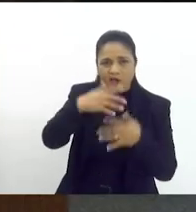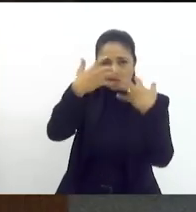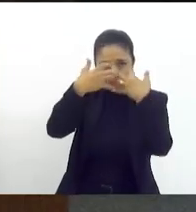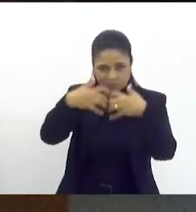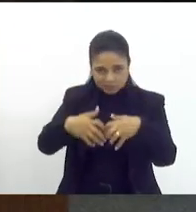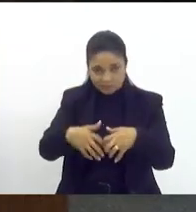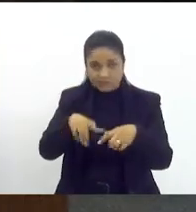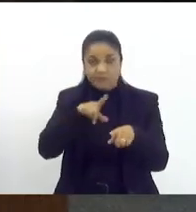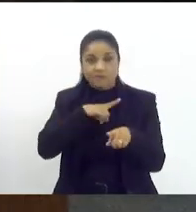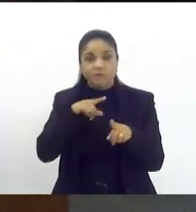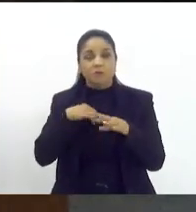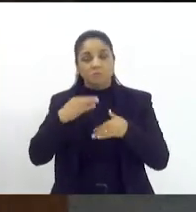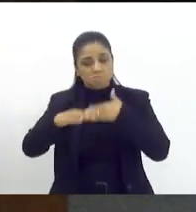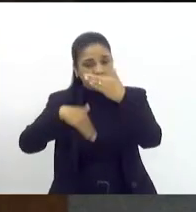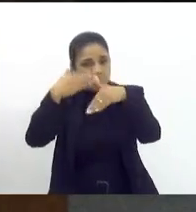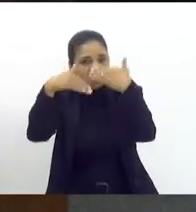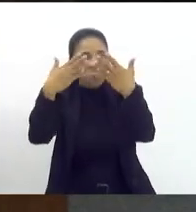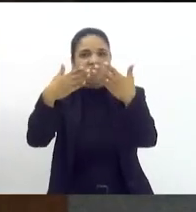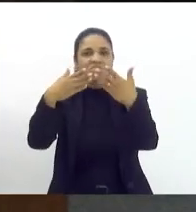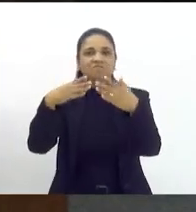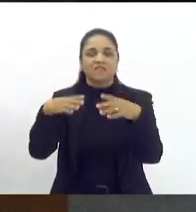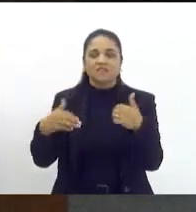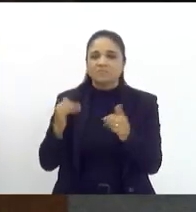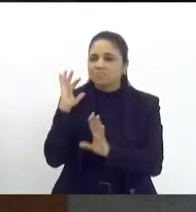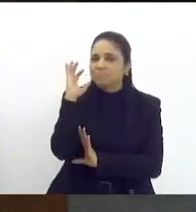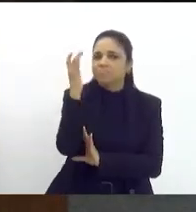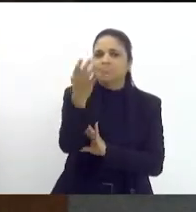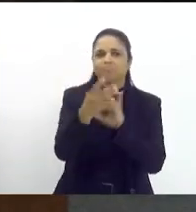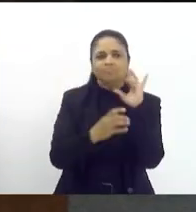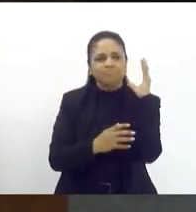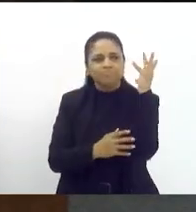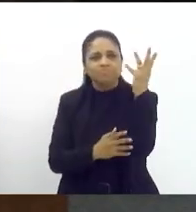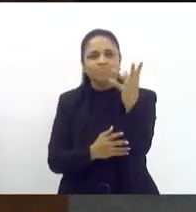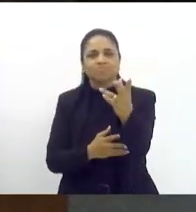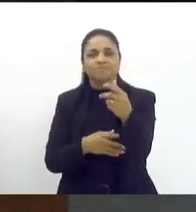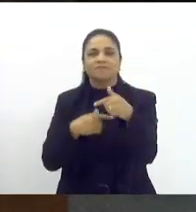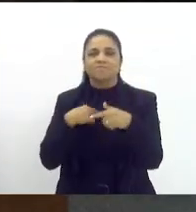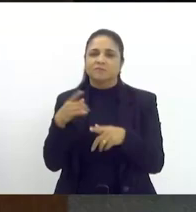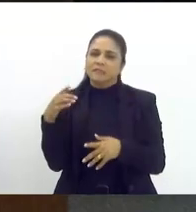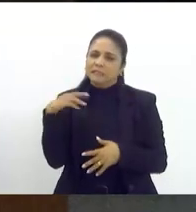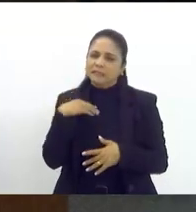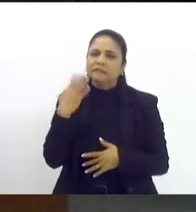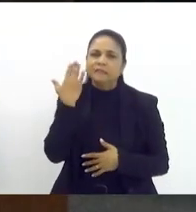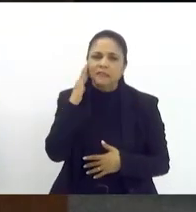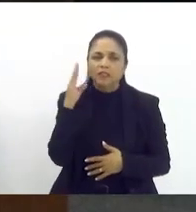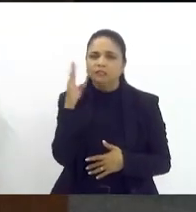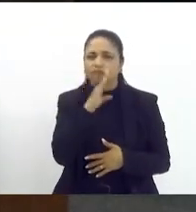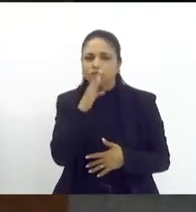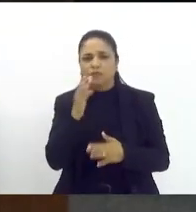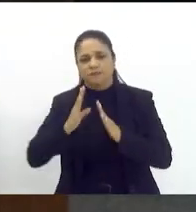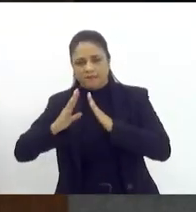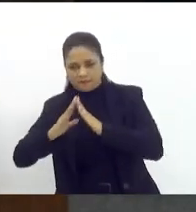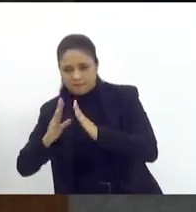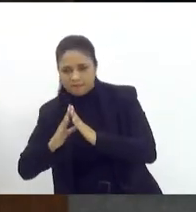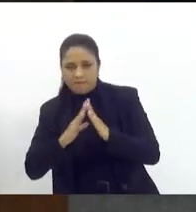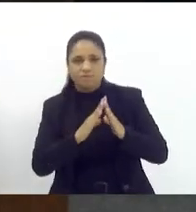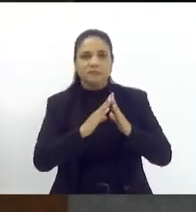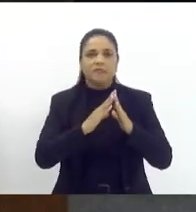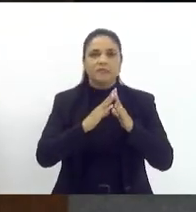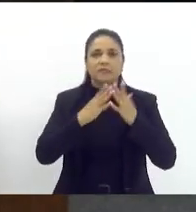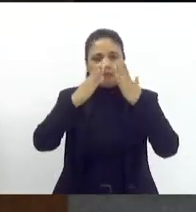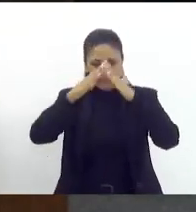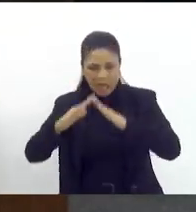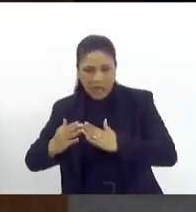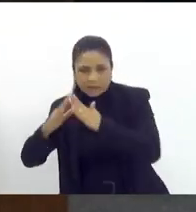apontar para um desenvolvimento mais sustentável que entende a nossas urgências em moradia em prevenção de tragédia